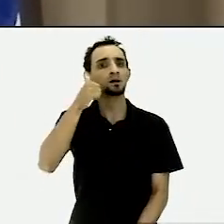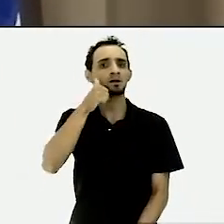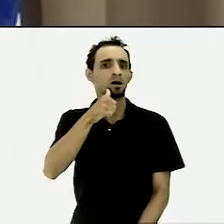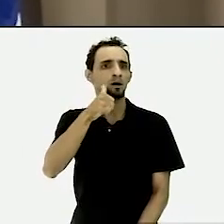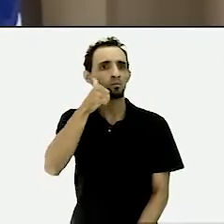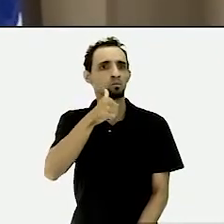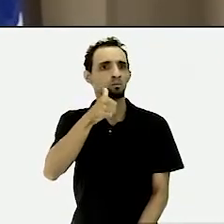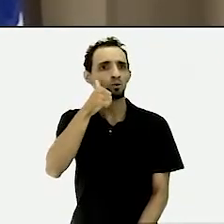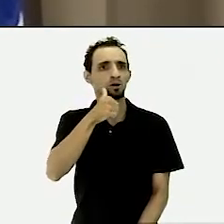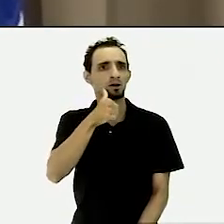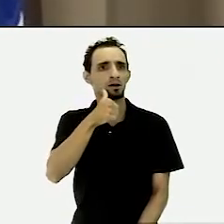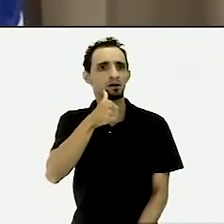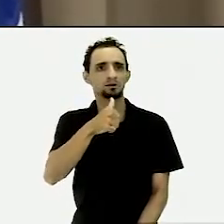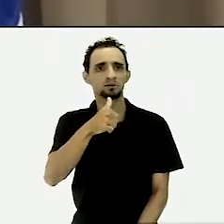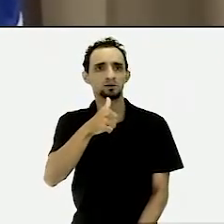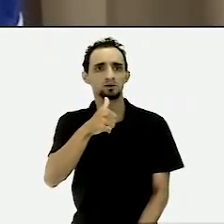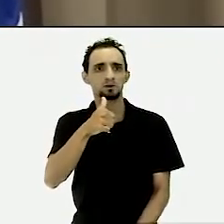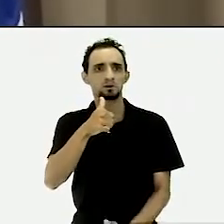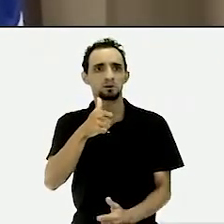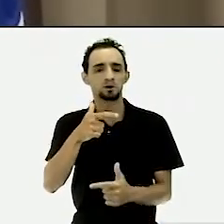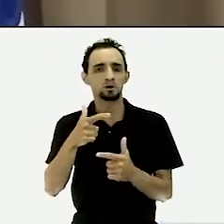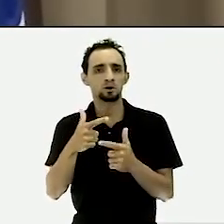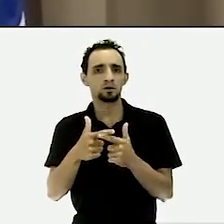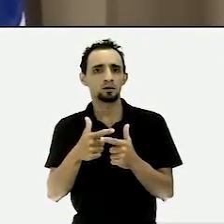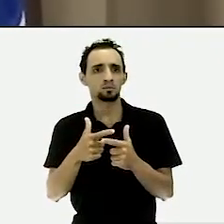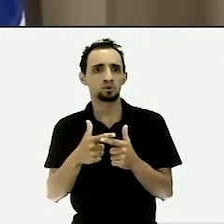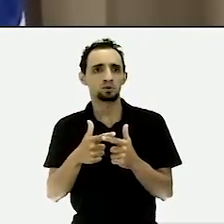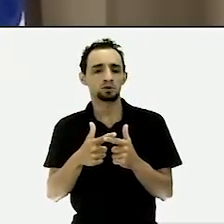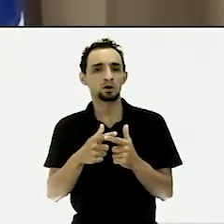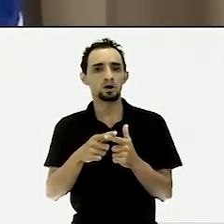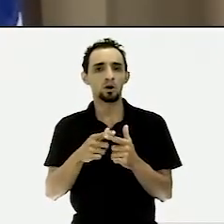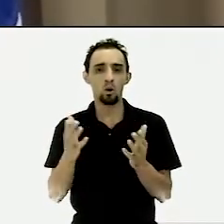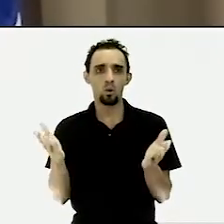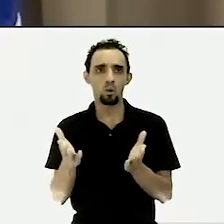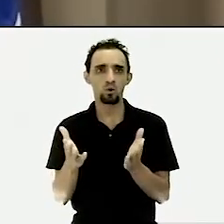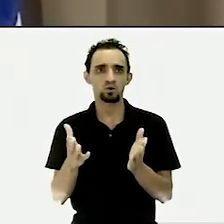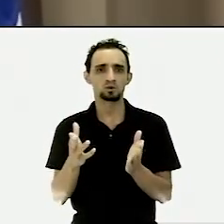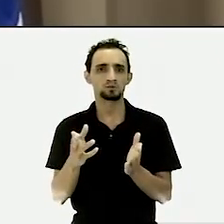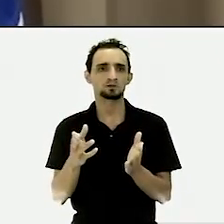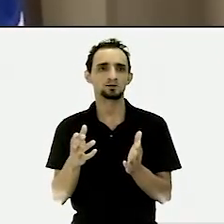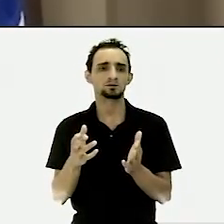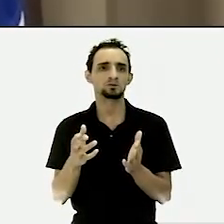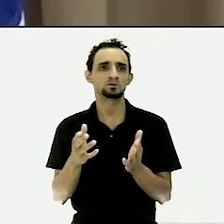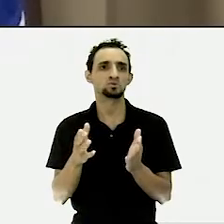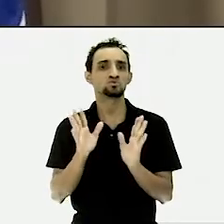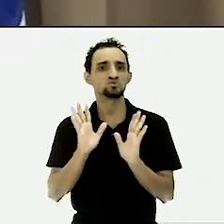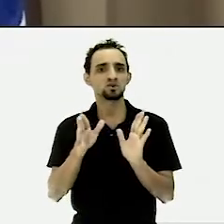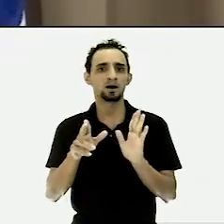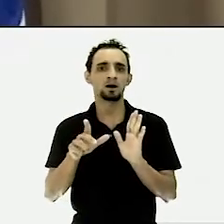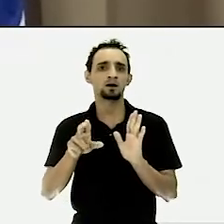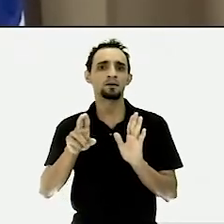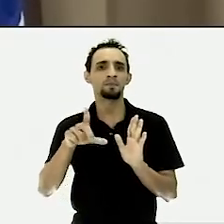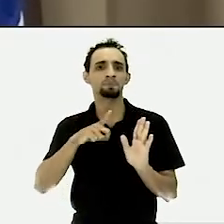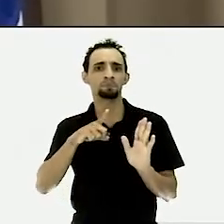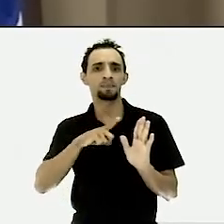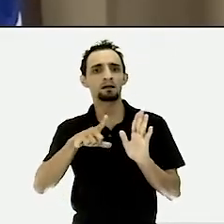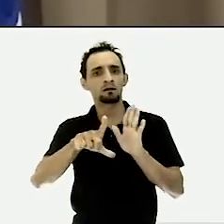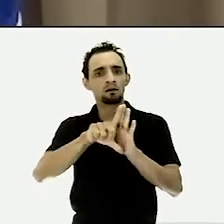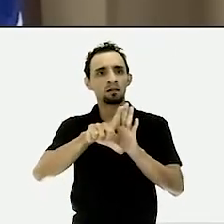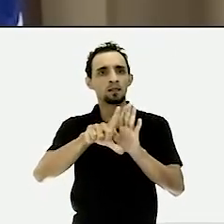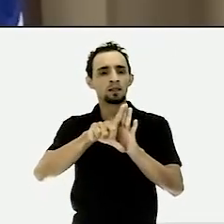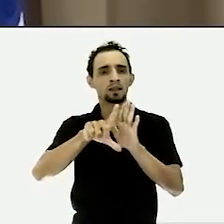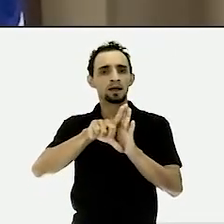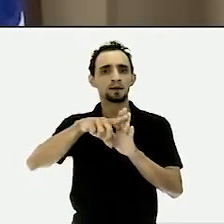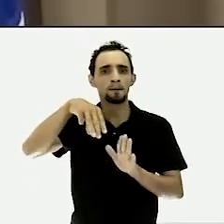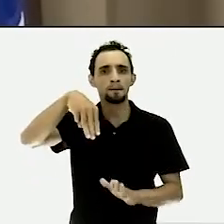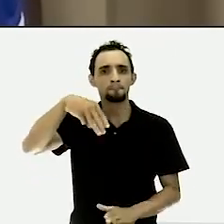roda, infelizmente, por esse ato, hoje existe essa lei, mas a gente tem que agradecê-la pela coragem que ela teve, né? E por